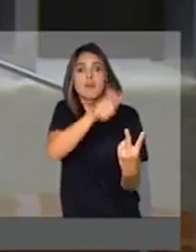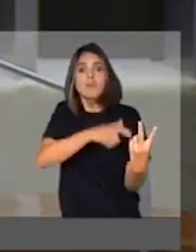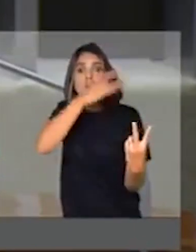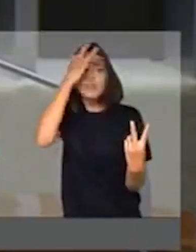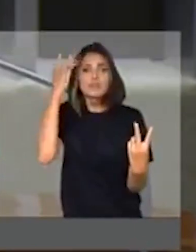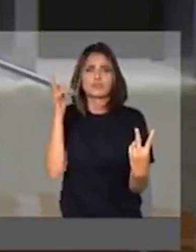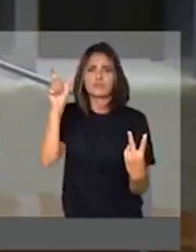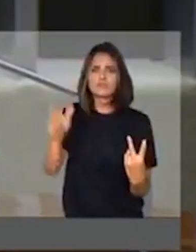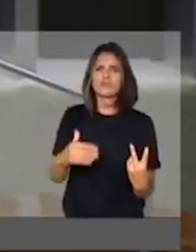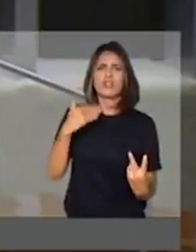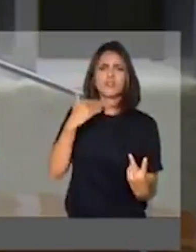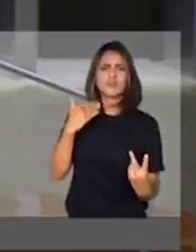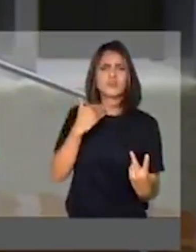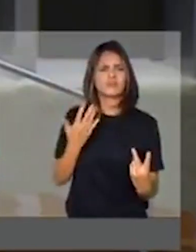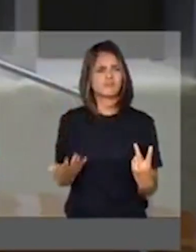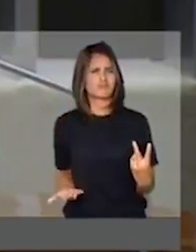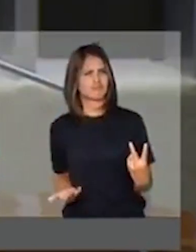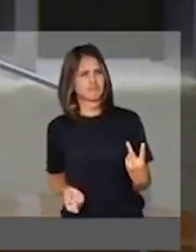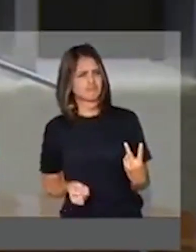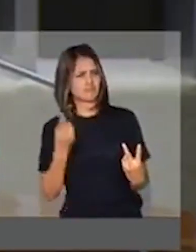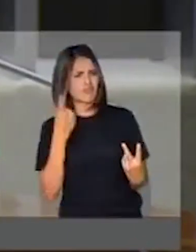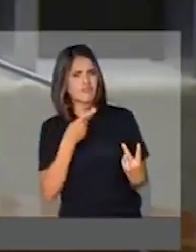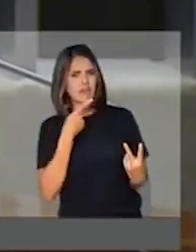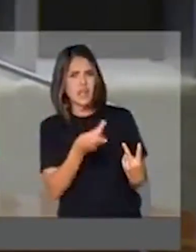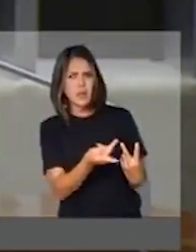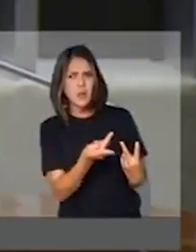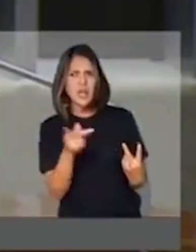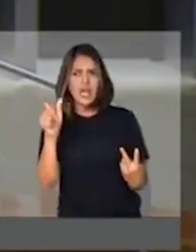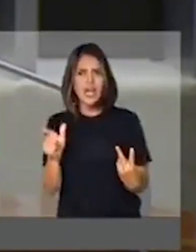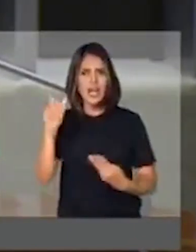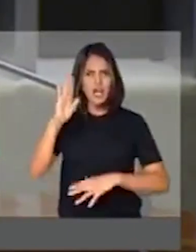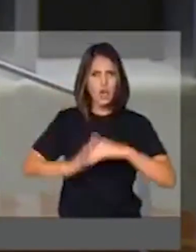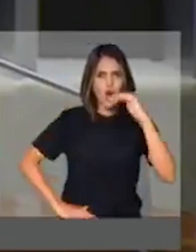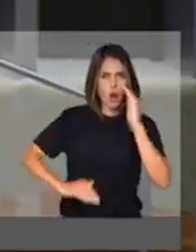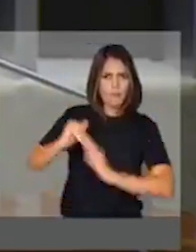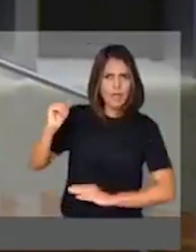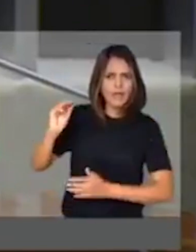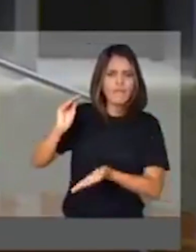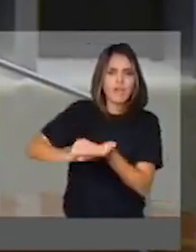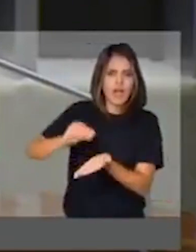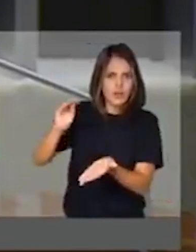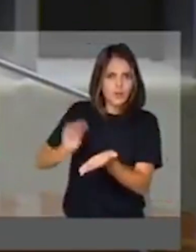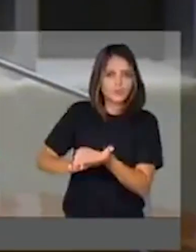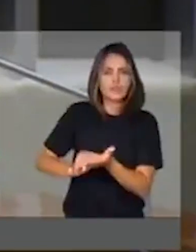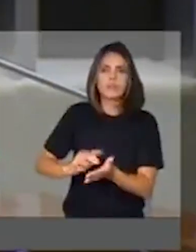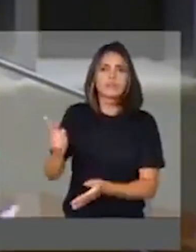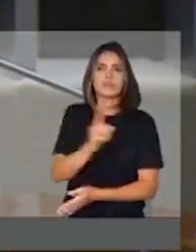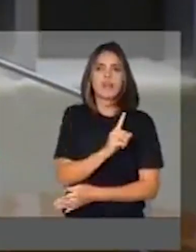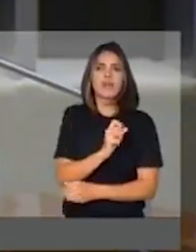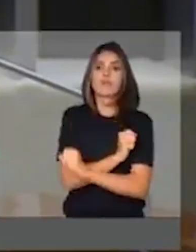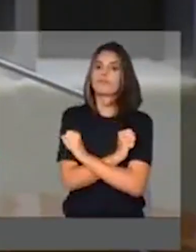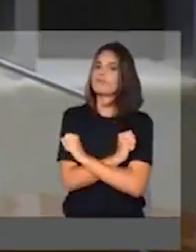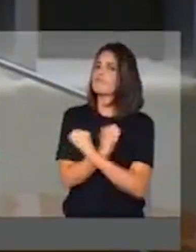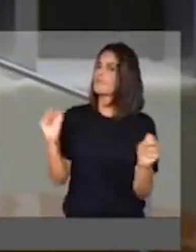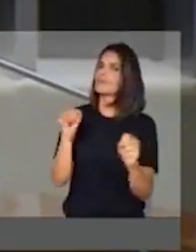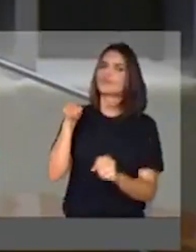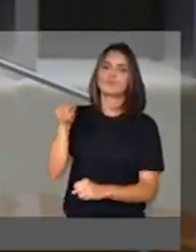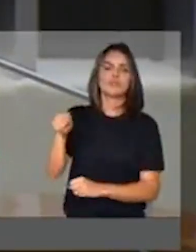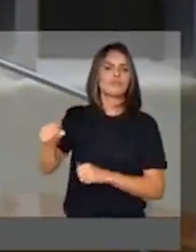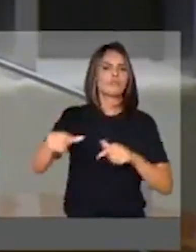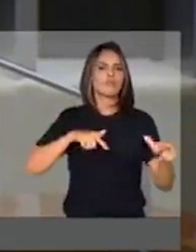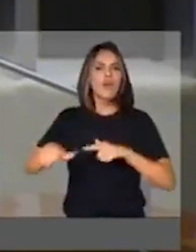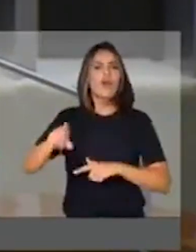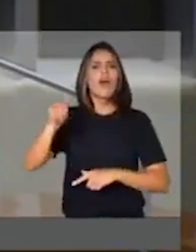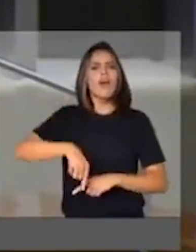que dá uma sentença citando isso não é porque é incompetente do ponto de vista judicial, é incapaz e atua de má